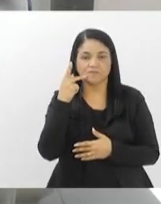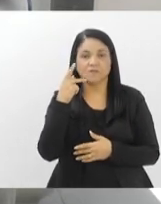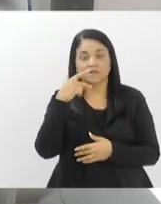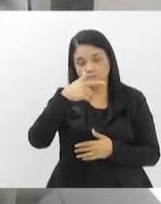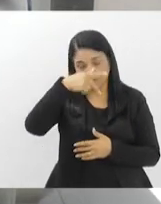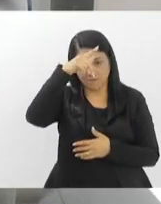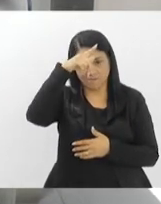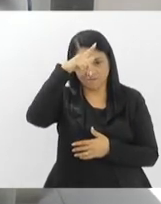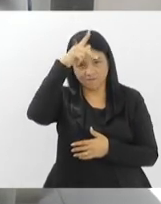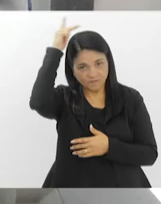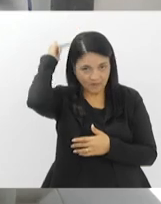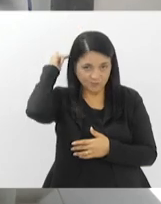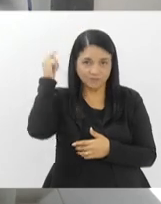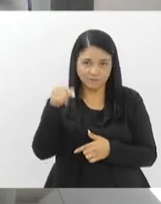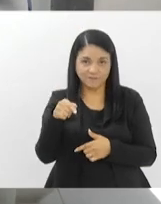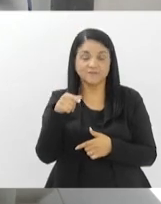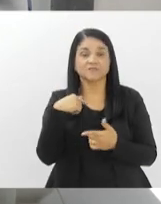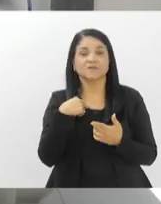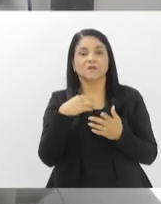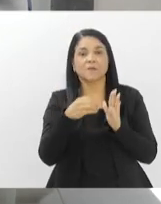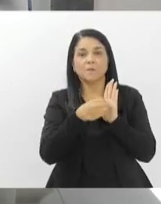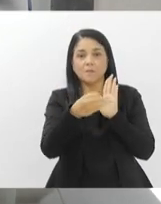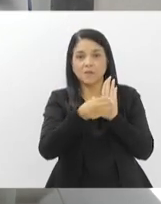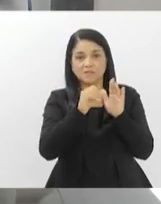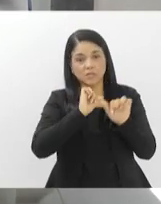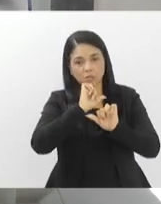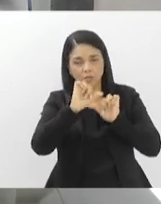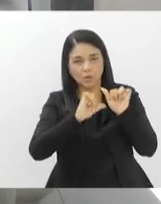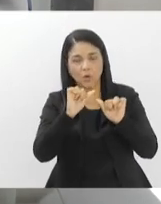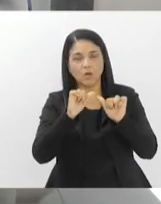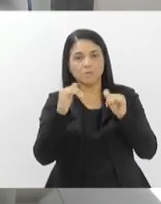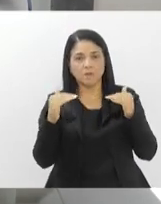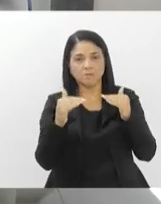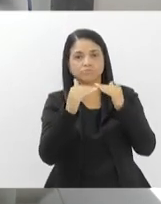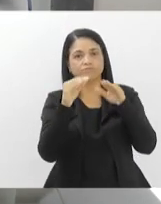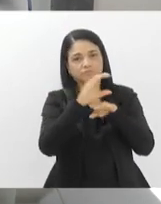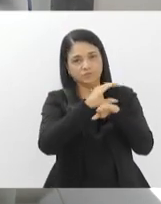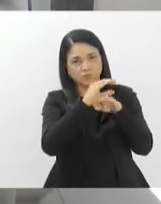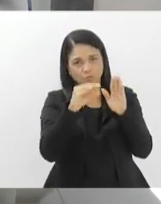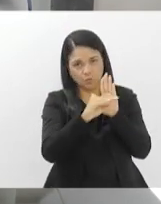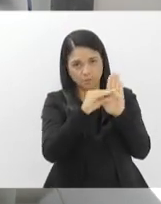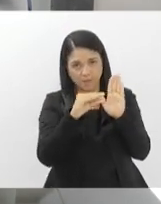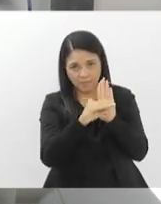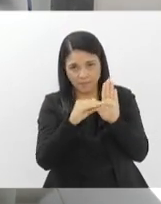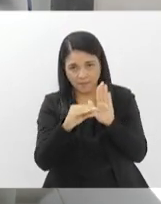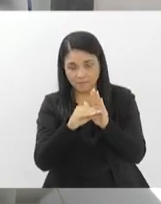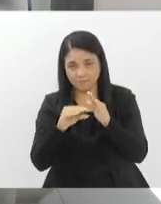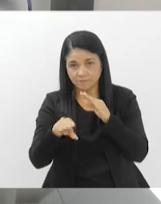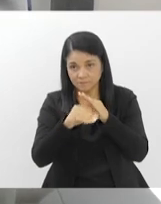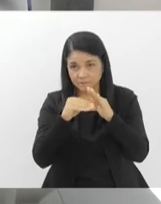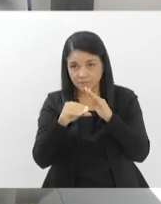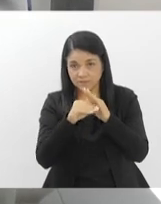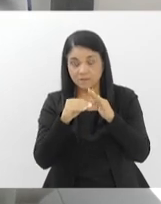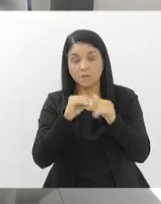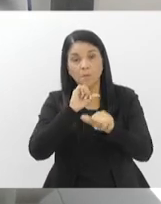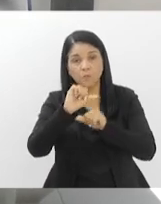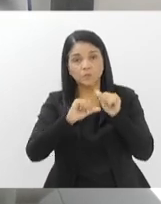do parecer, na verdade, pela constitucionalidade com emendas, mas mudando para a alteração na